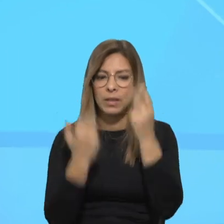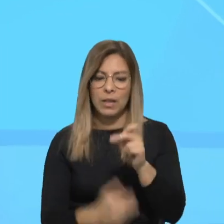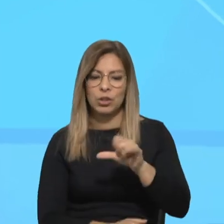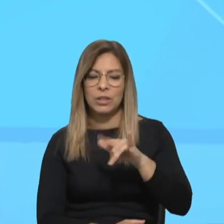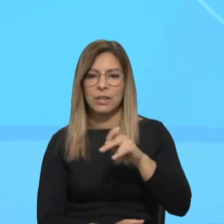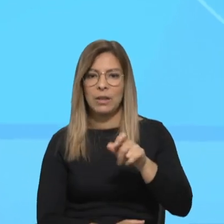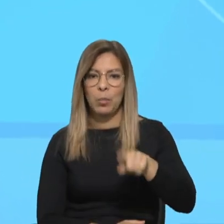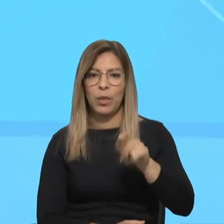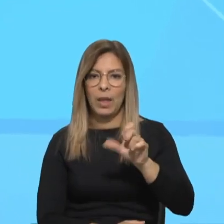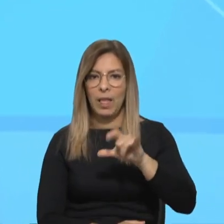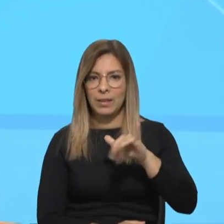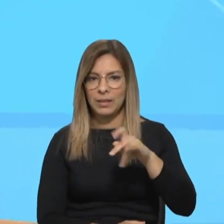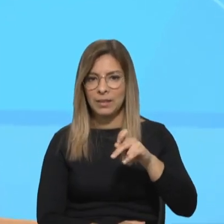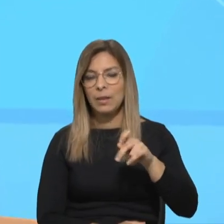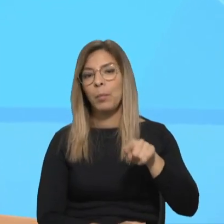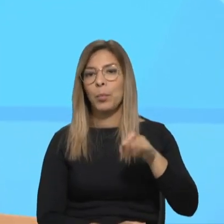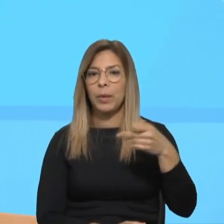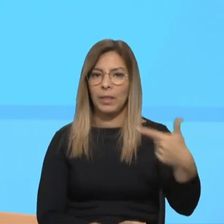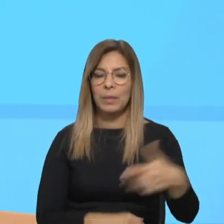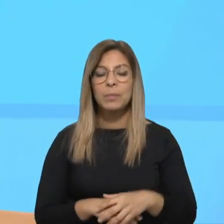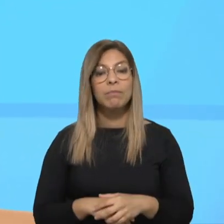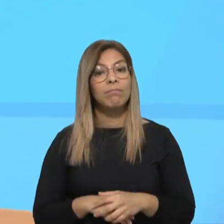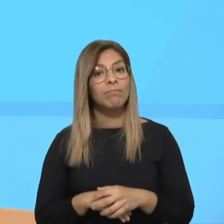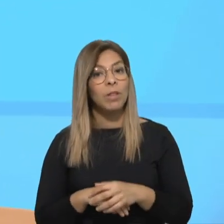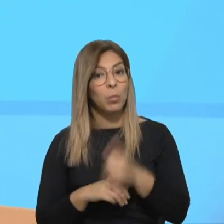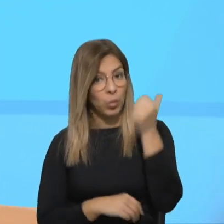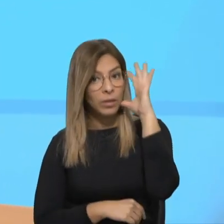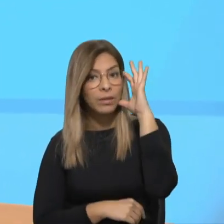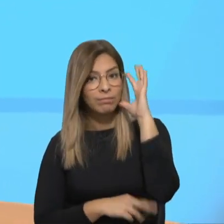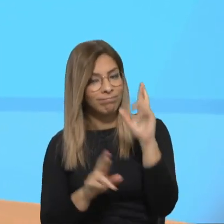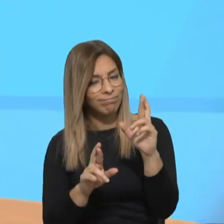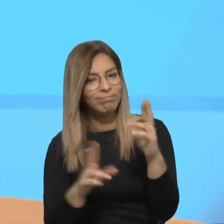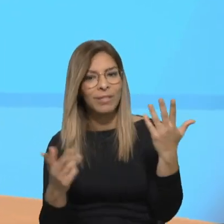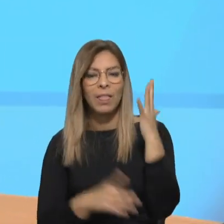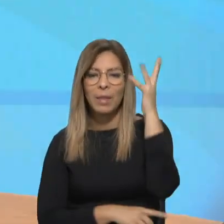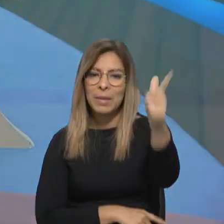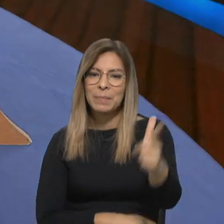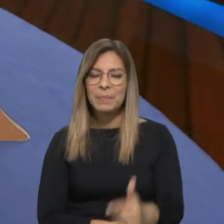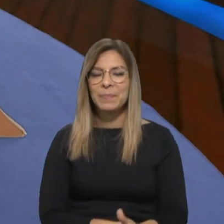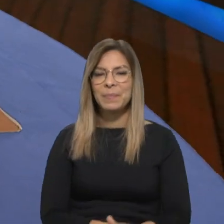agência.eclesia.pt. Desejamos-lhe uma excelente tarde. Até amanhã, se Deus quiser.